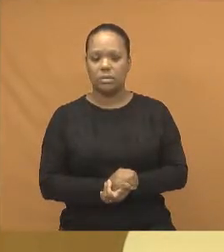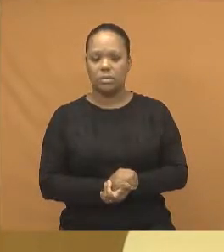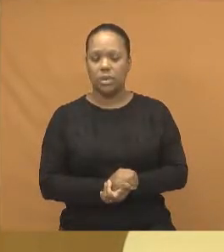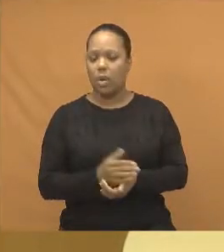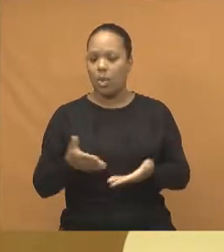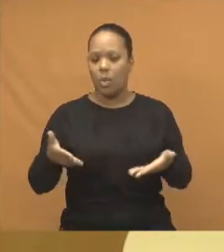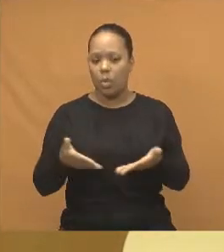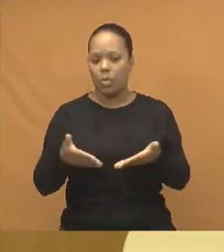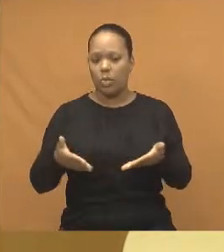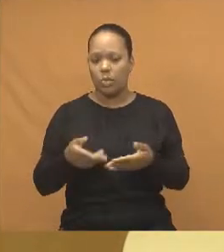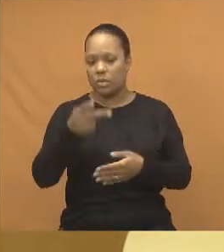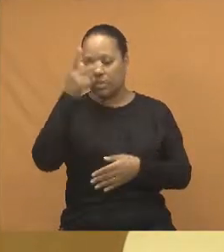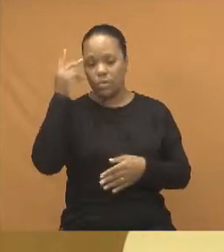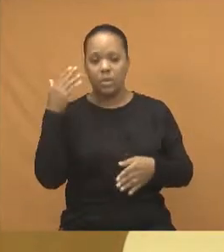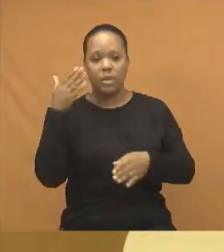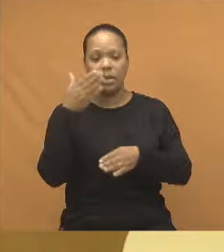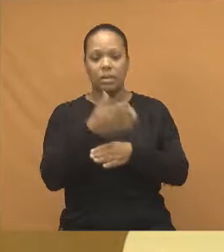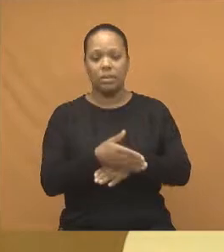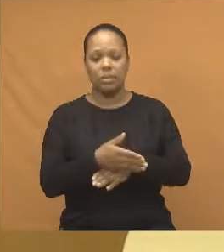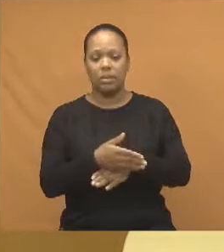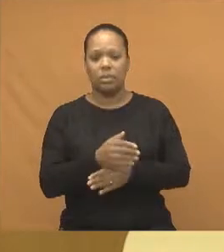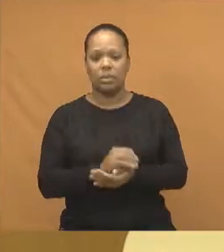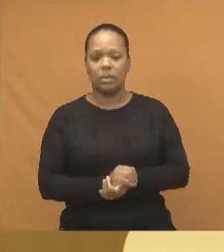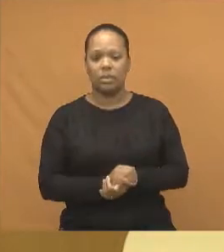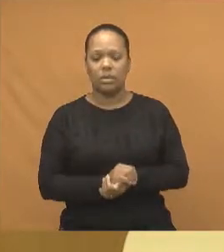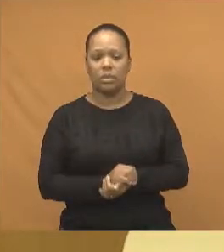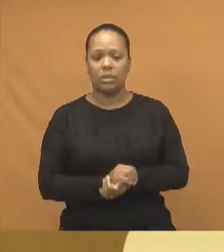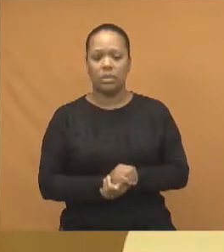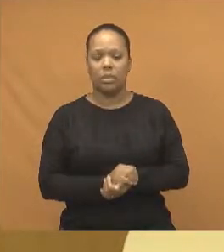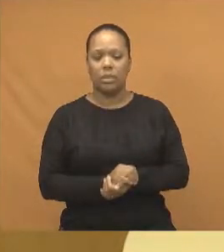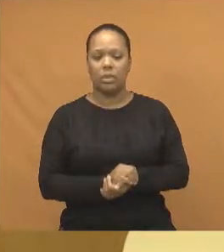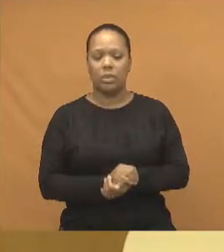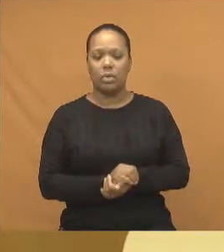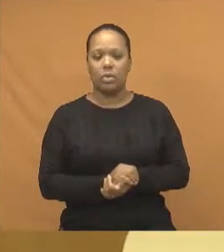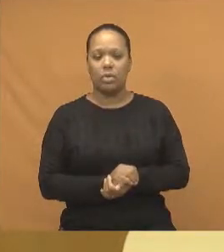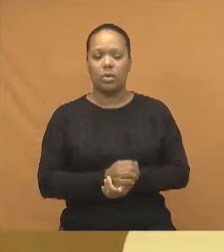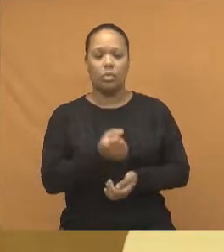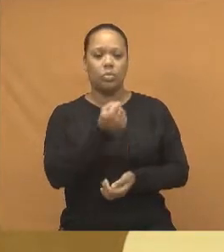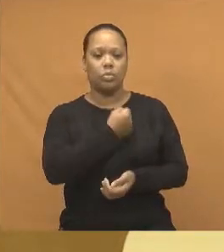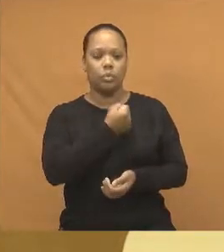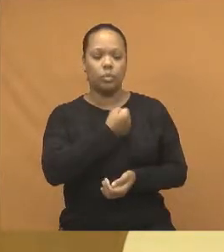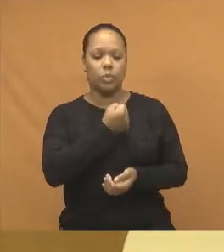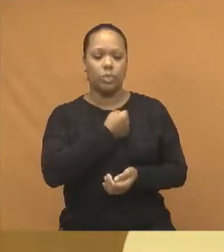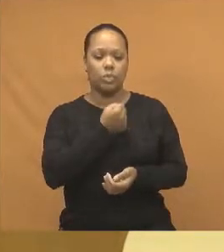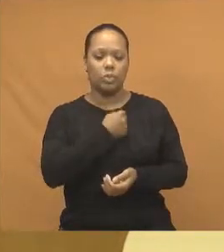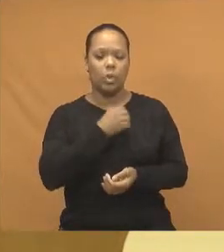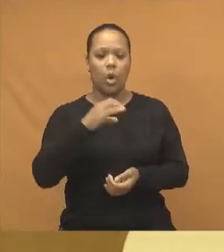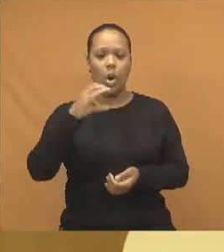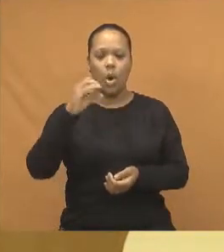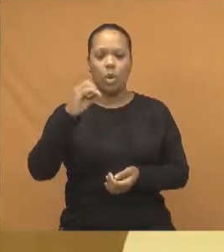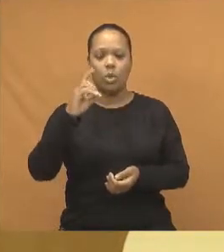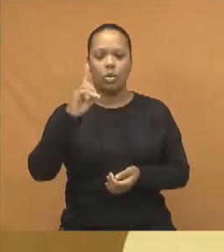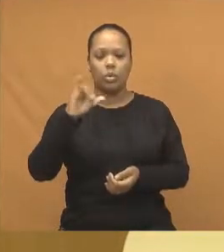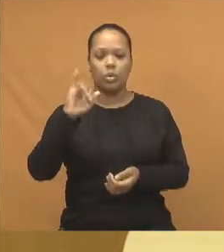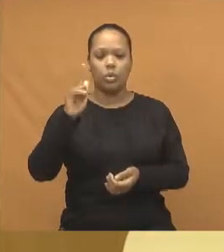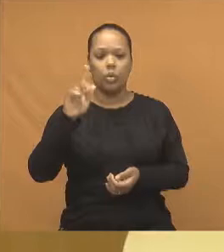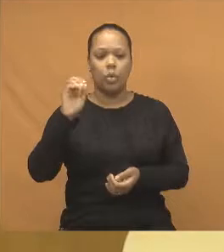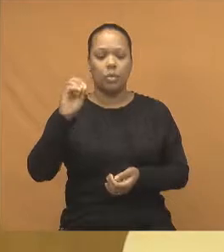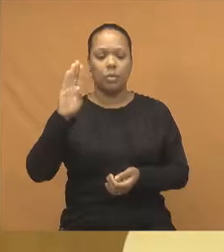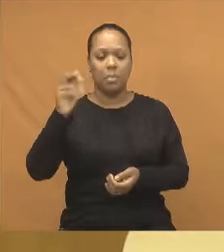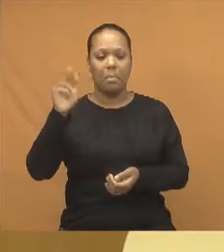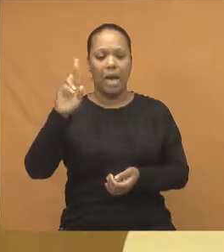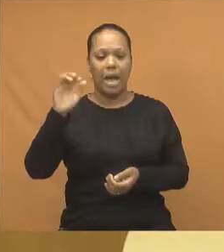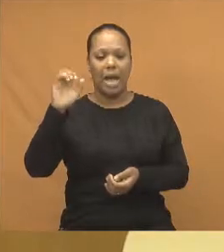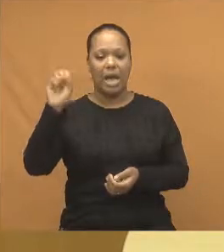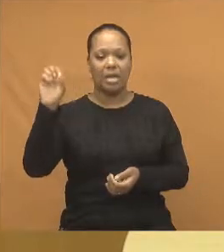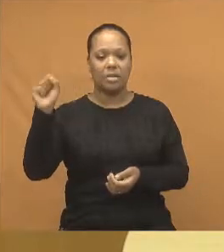Hoje as pessoas entram lá e usam o código de barra. Então não perde muito tempo em cadastro, essas coisas assim.